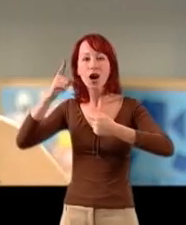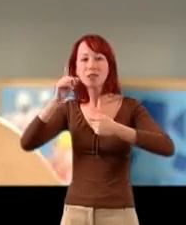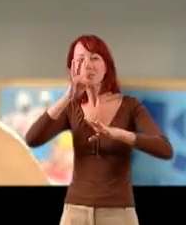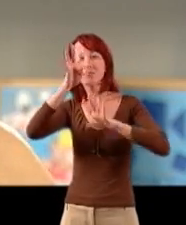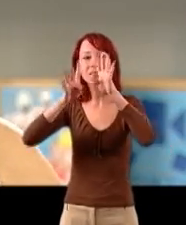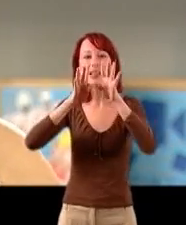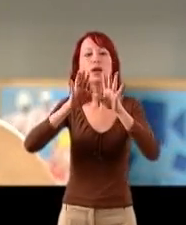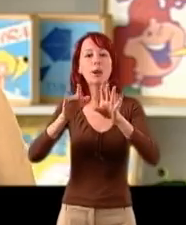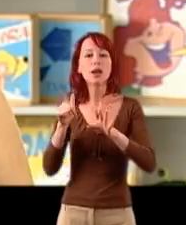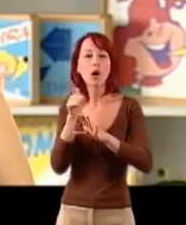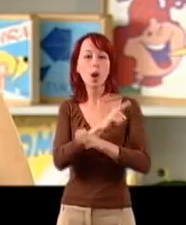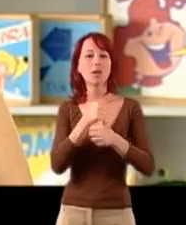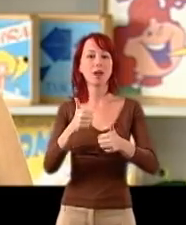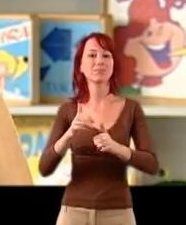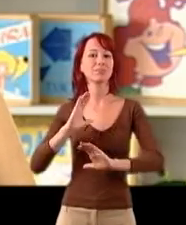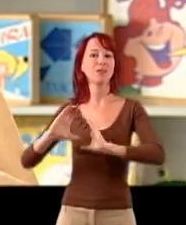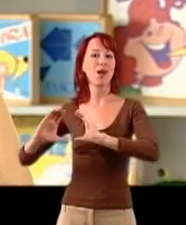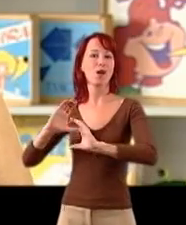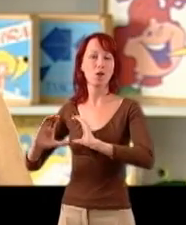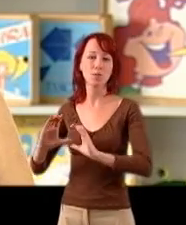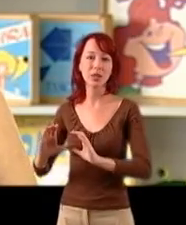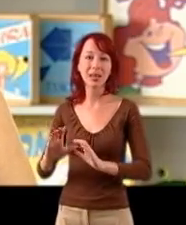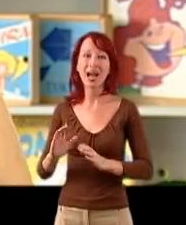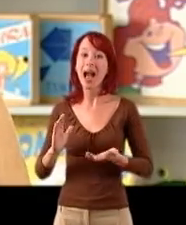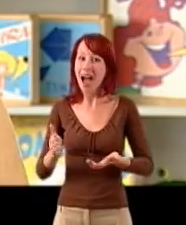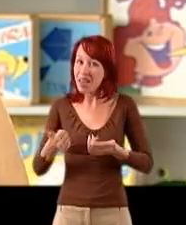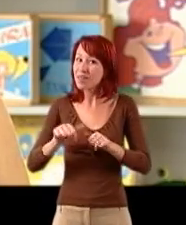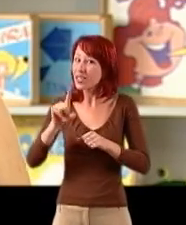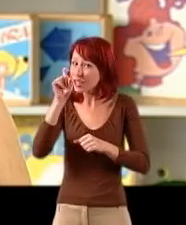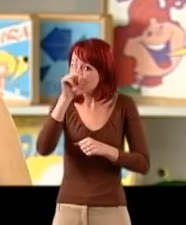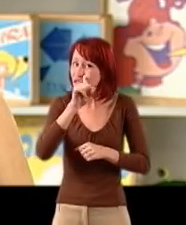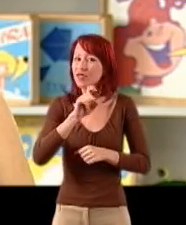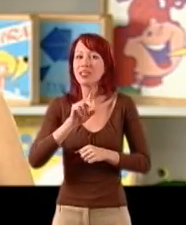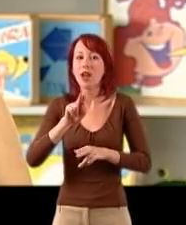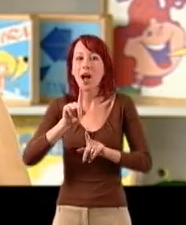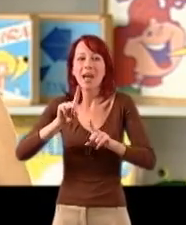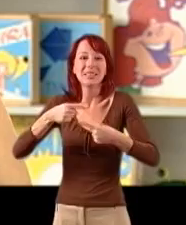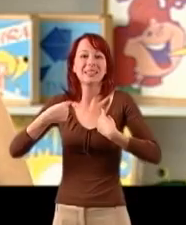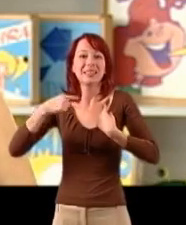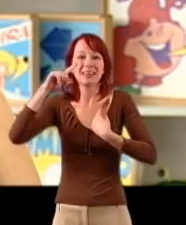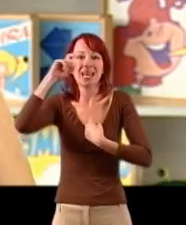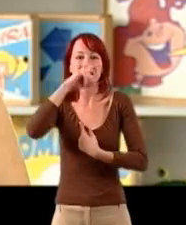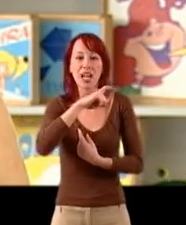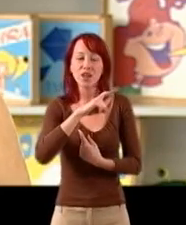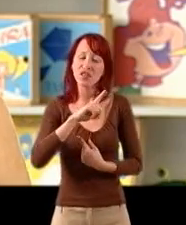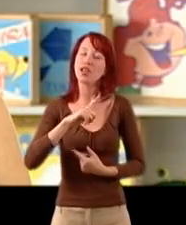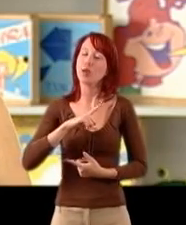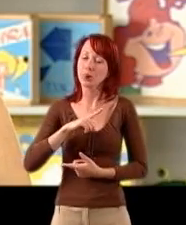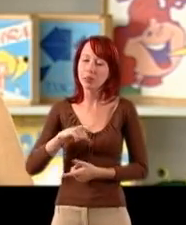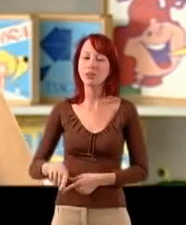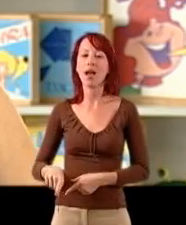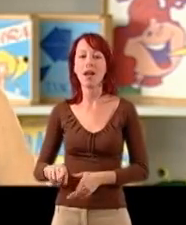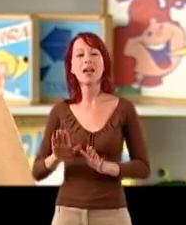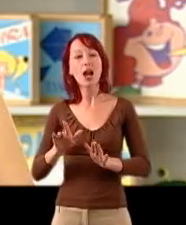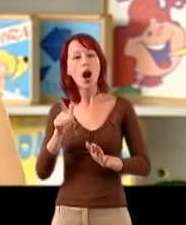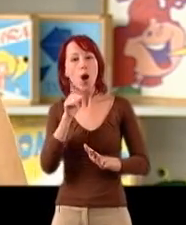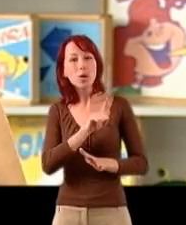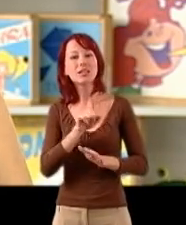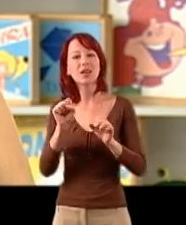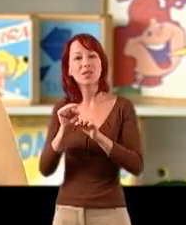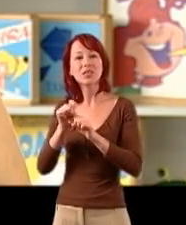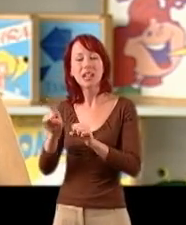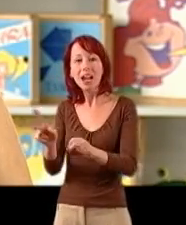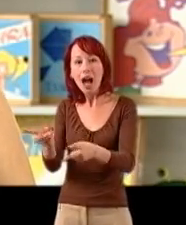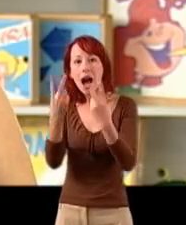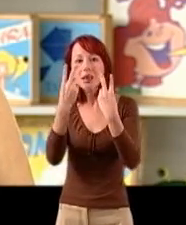Libras, mas ele me entende. Mas eu fico assim, me desafiando, né? O tempo inteiro, nessa dificuldade de fazer ele ficar